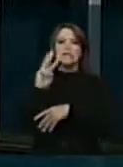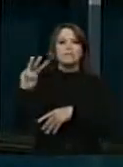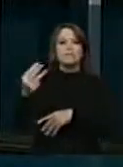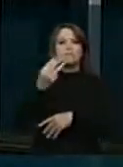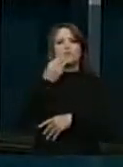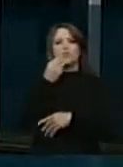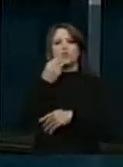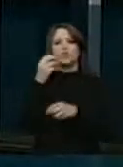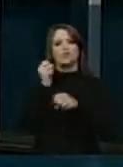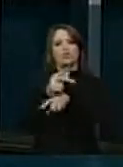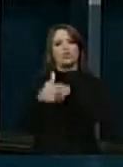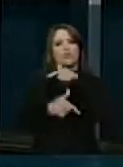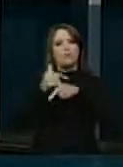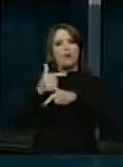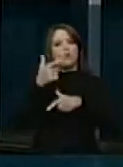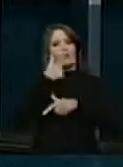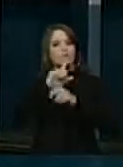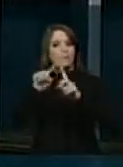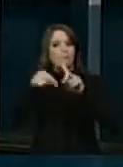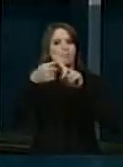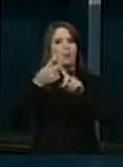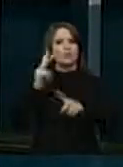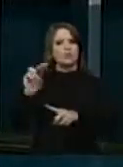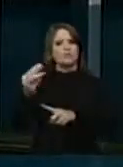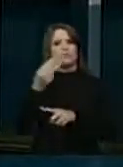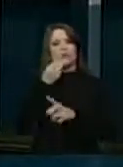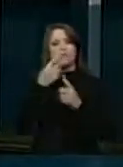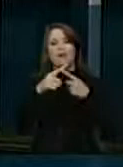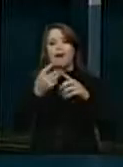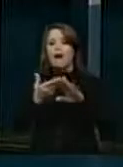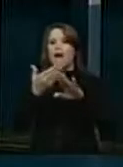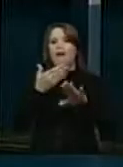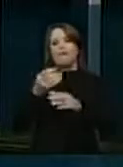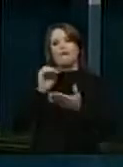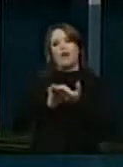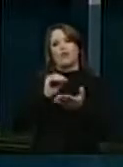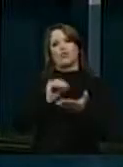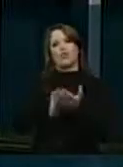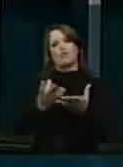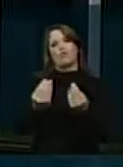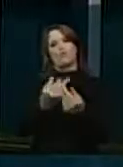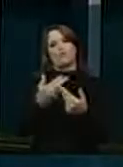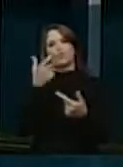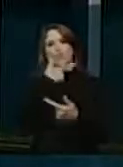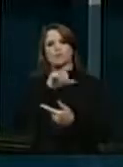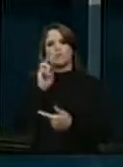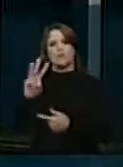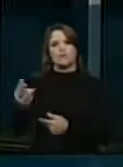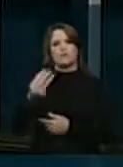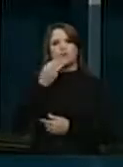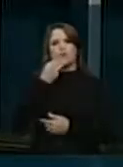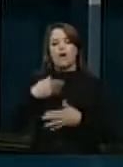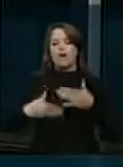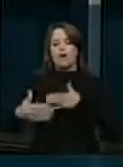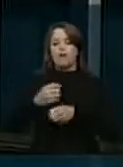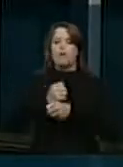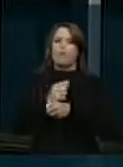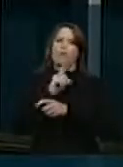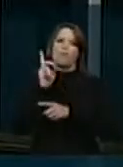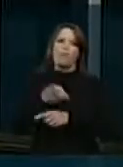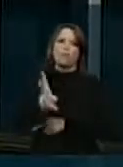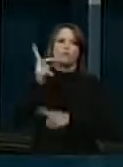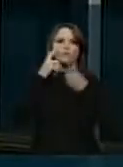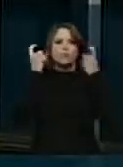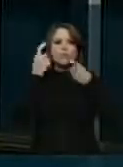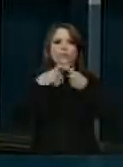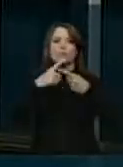de empregos, ultrapassamos os 2 milhões, mas ficamos distantes dos 3 milhões. Este ano a preocupação continua, porque